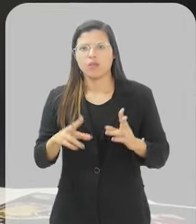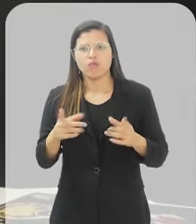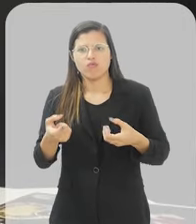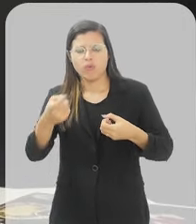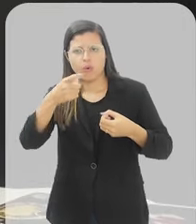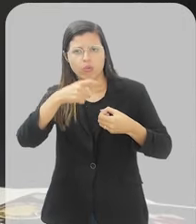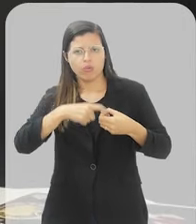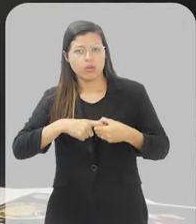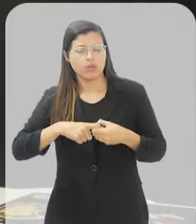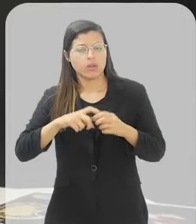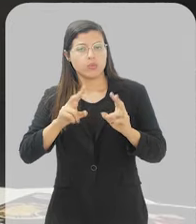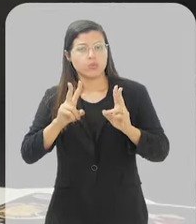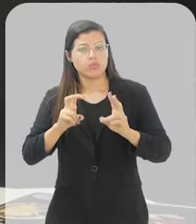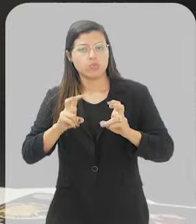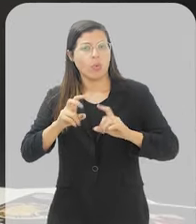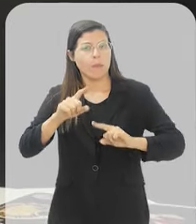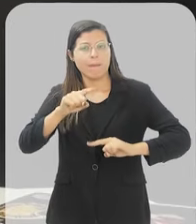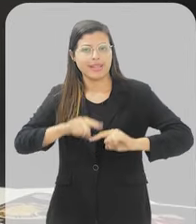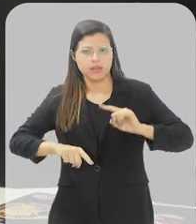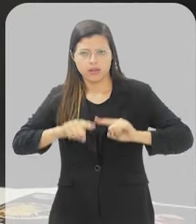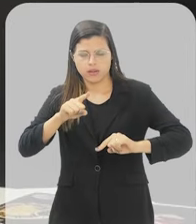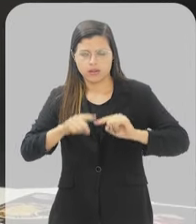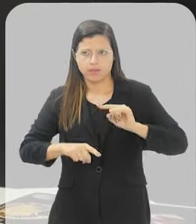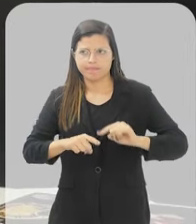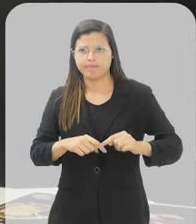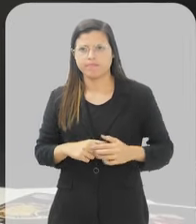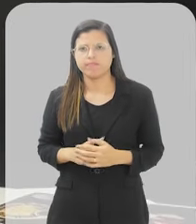voltando a essa questão do material,